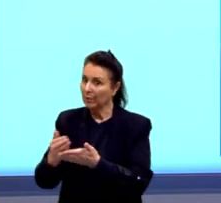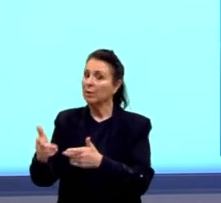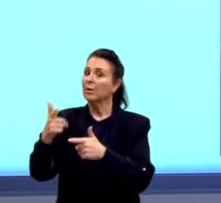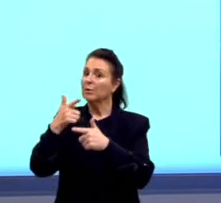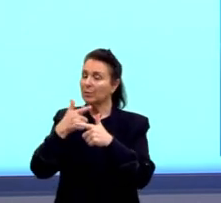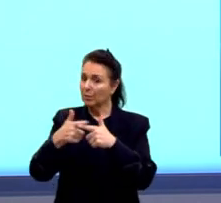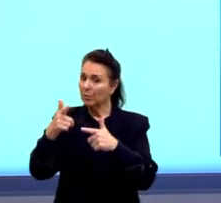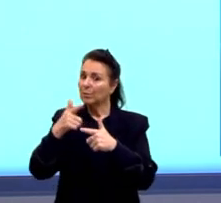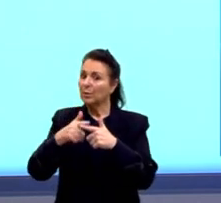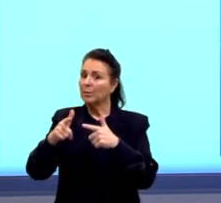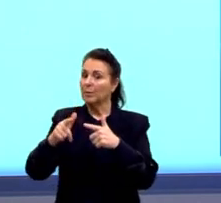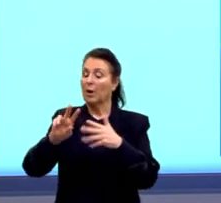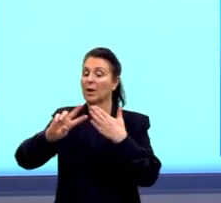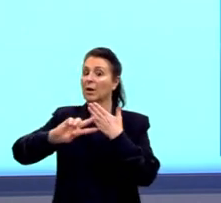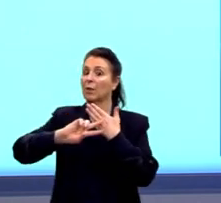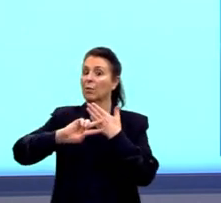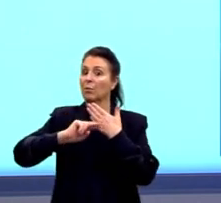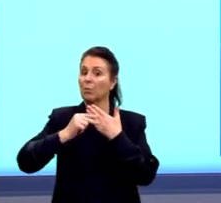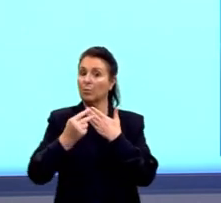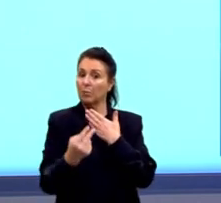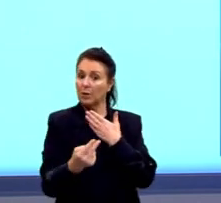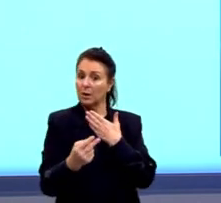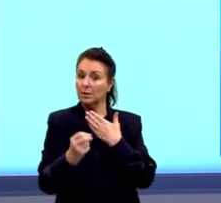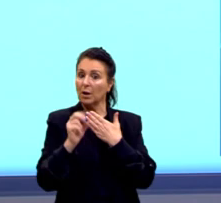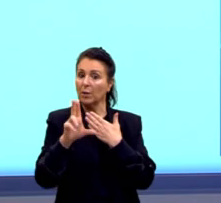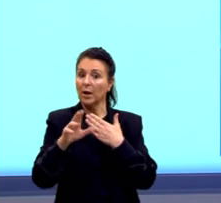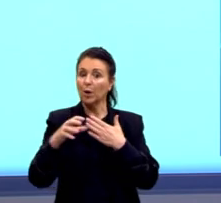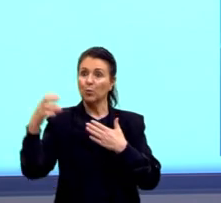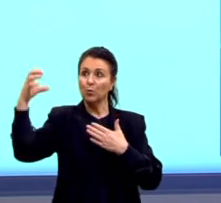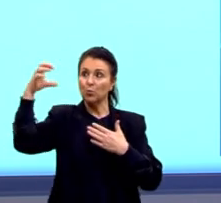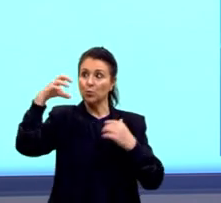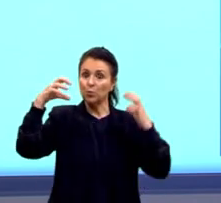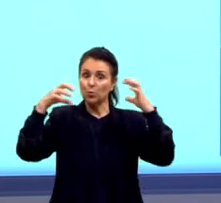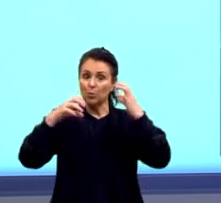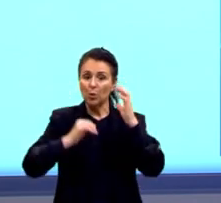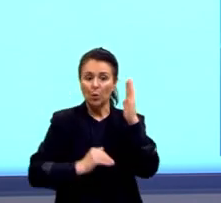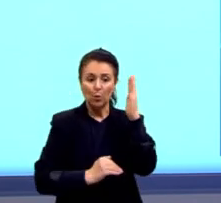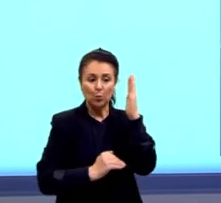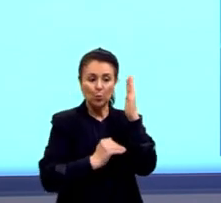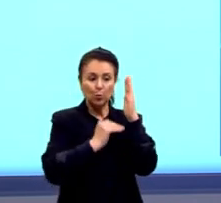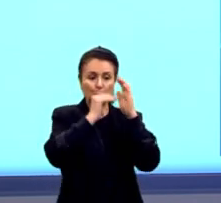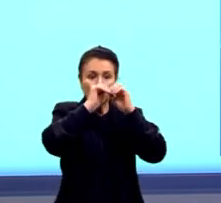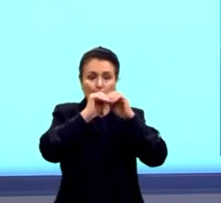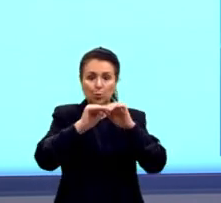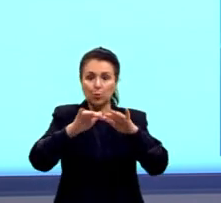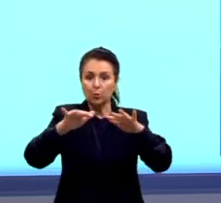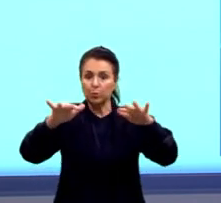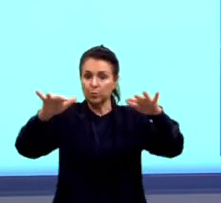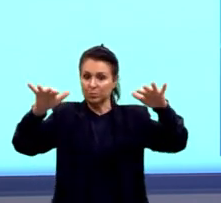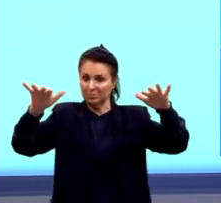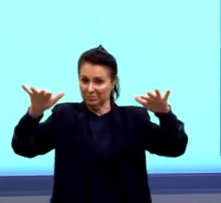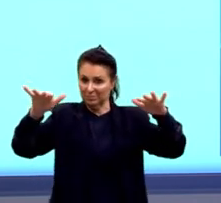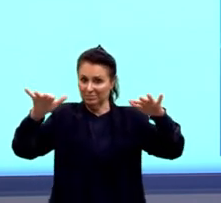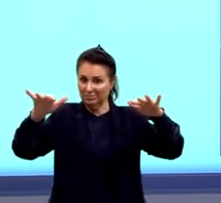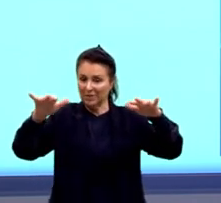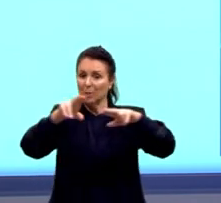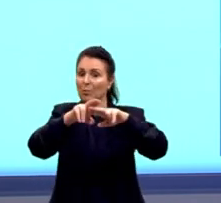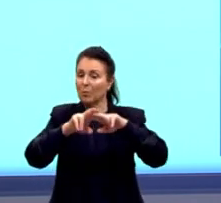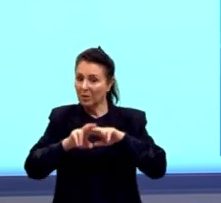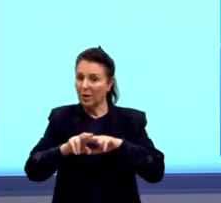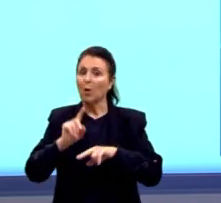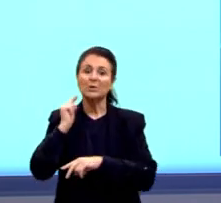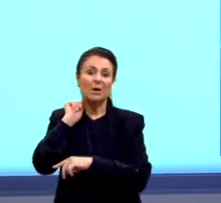trazer como consequência inundações e enchentes tá então aqui a gente